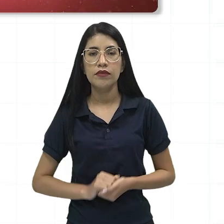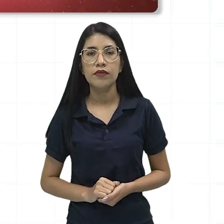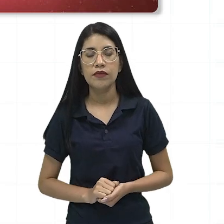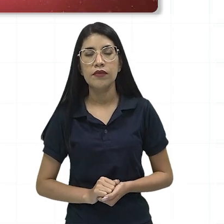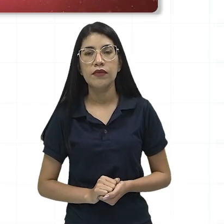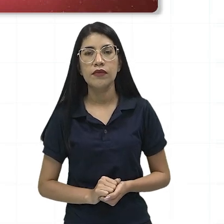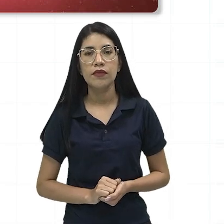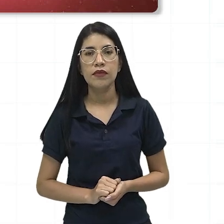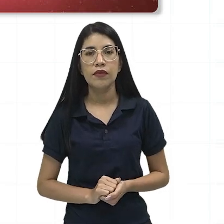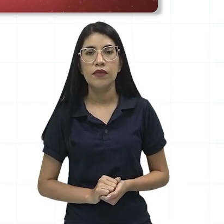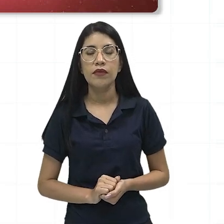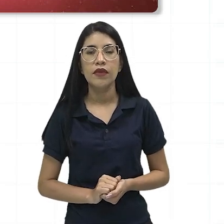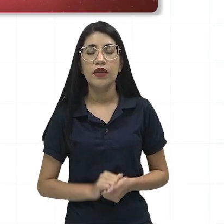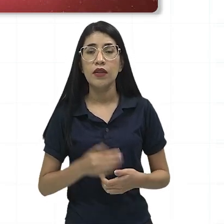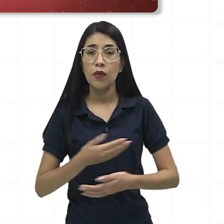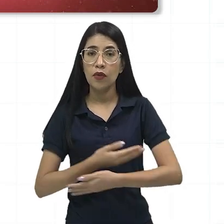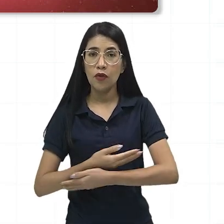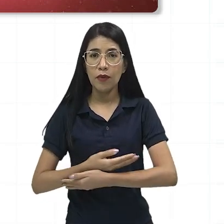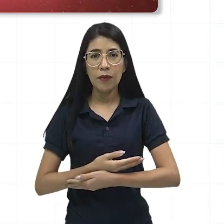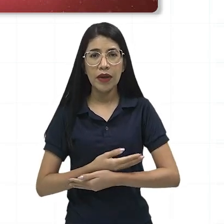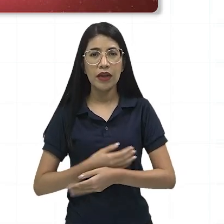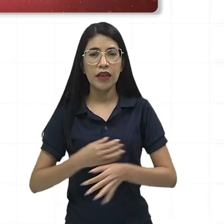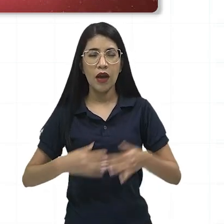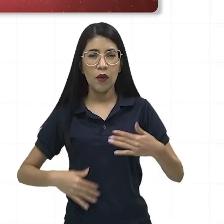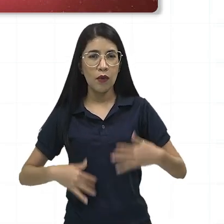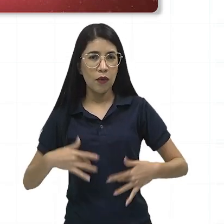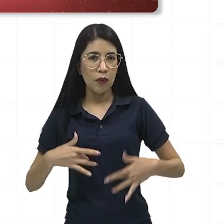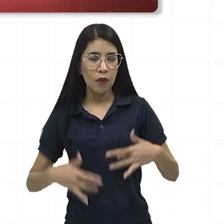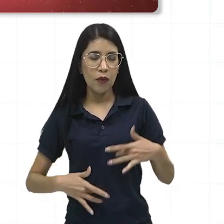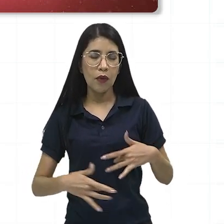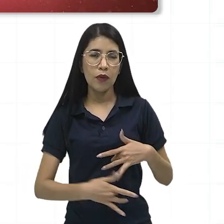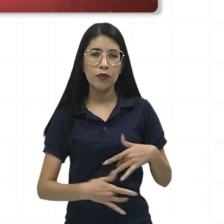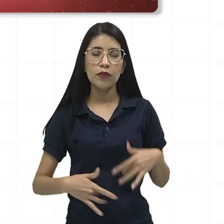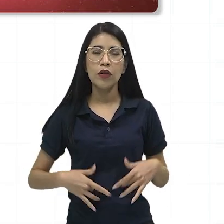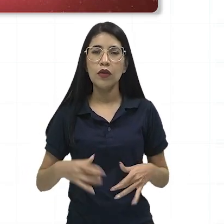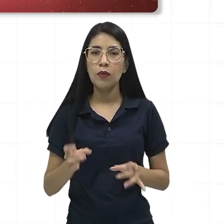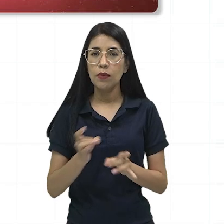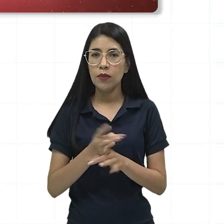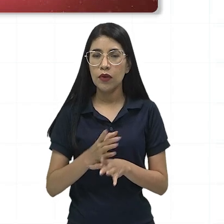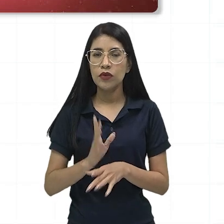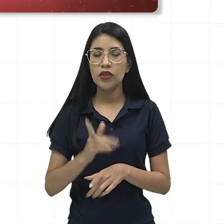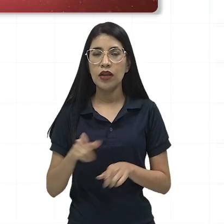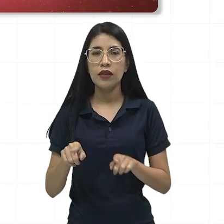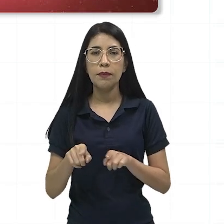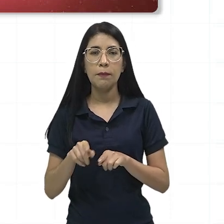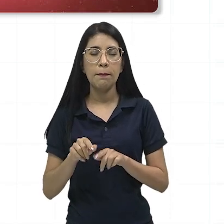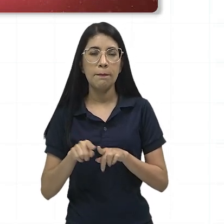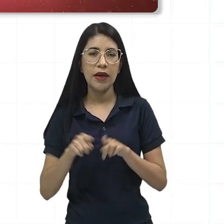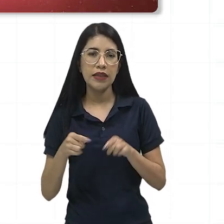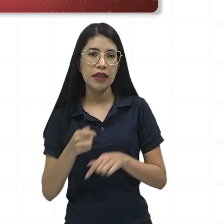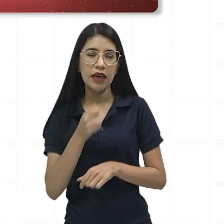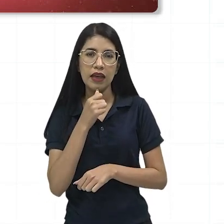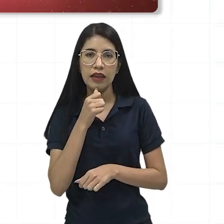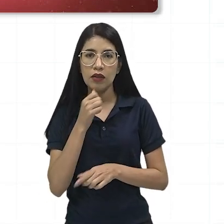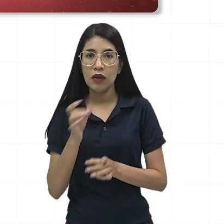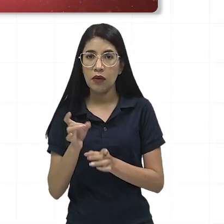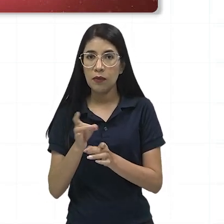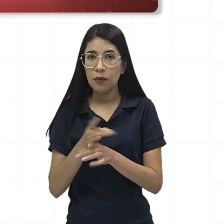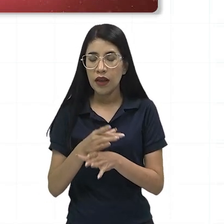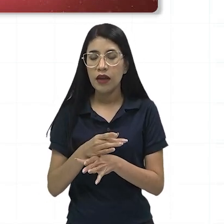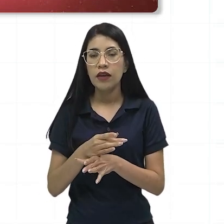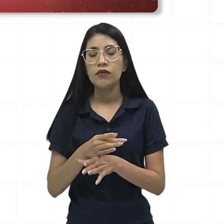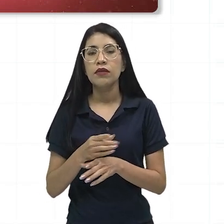Então, quando o bebê já tem todos os órgãos internos bem definidos, né, mesmo que eles não estejam